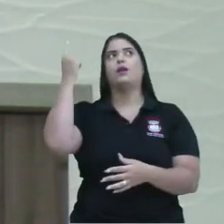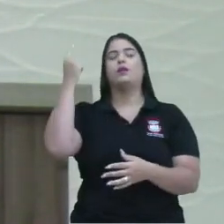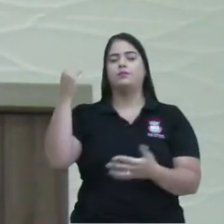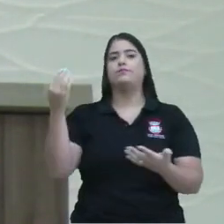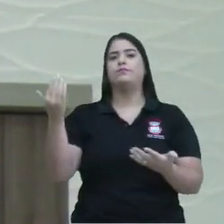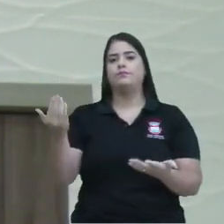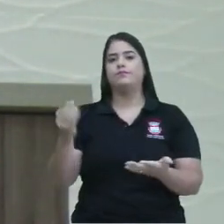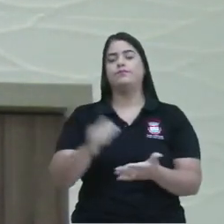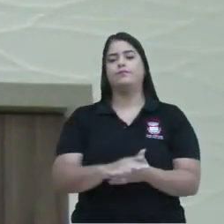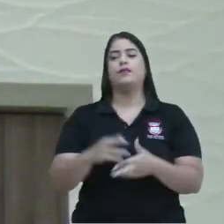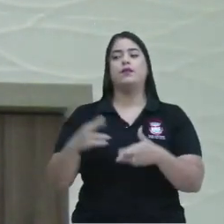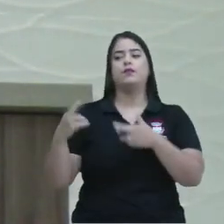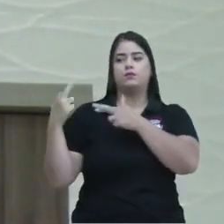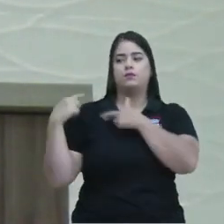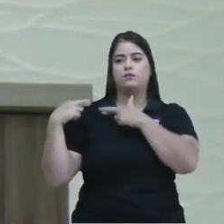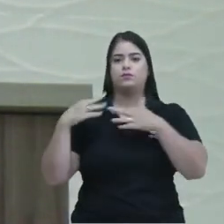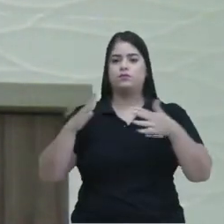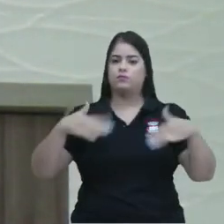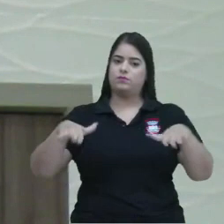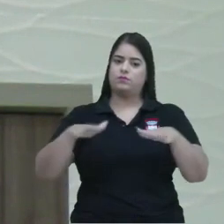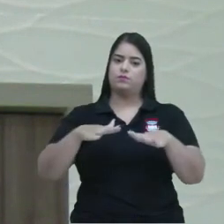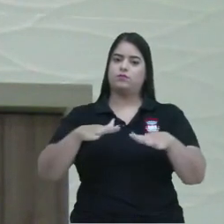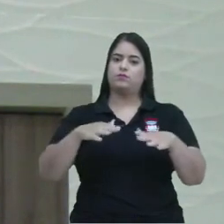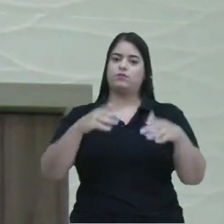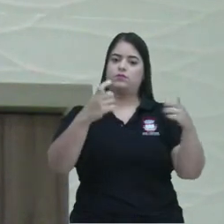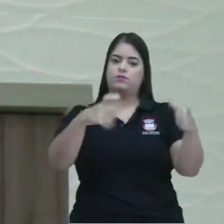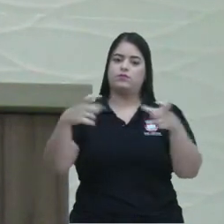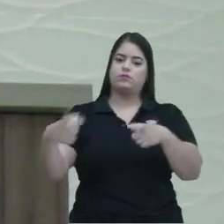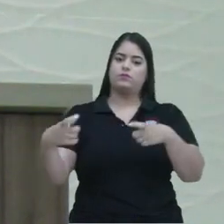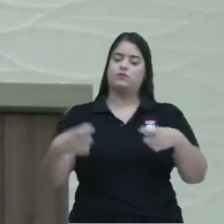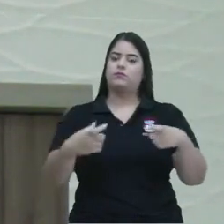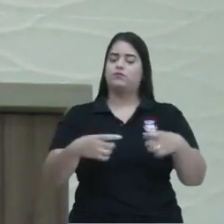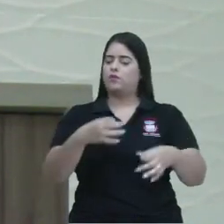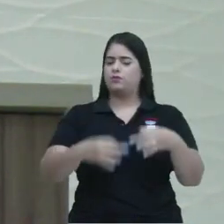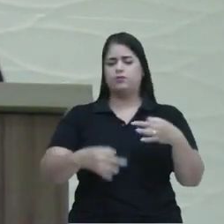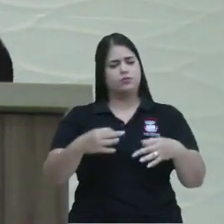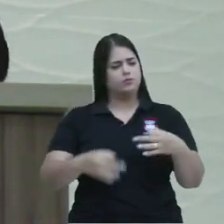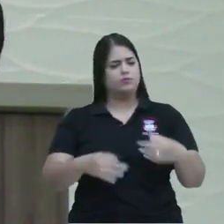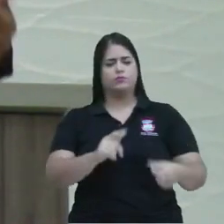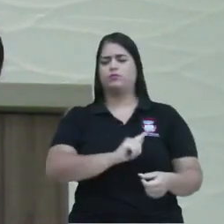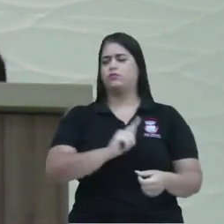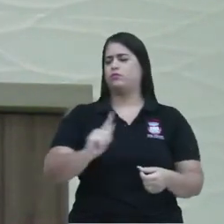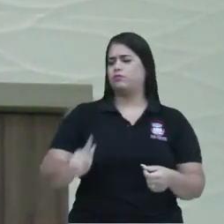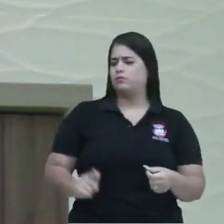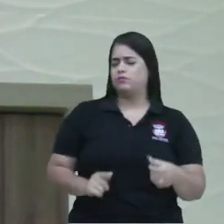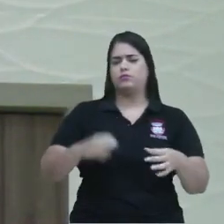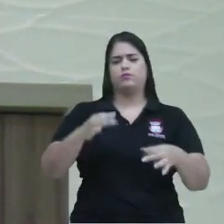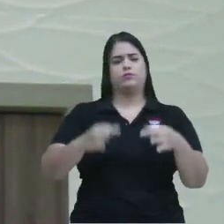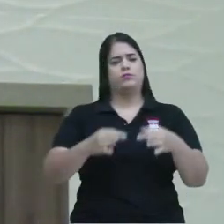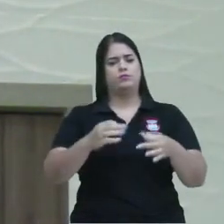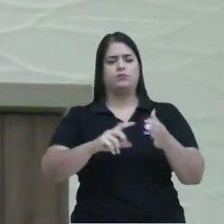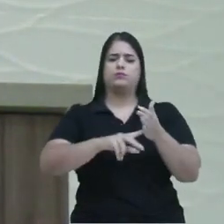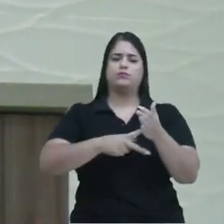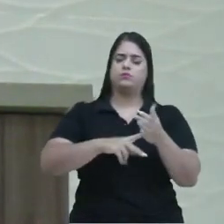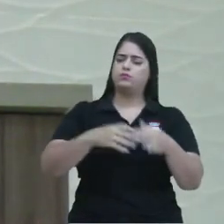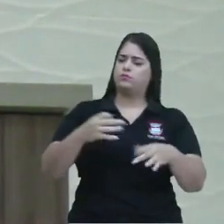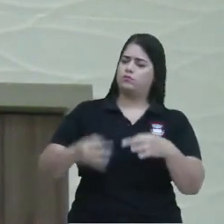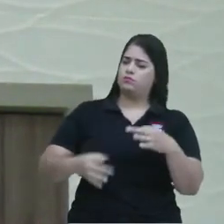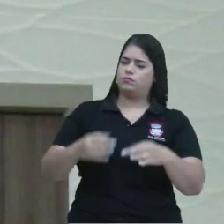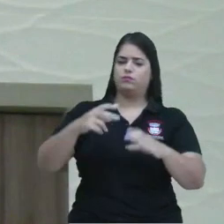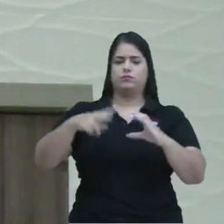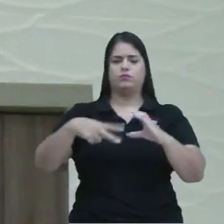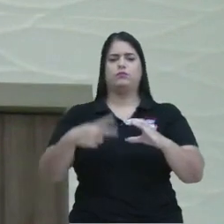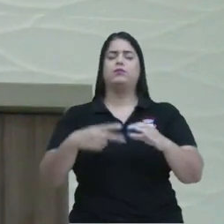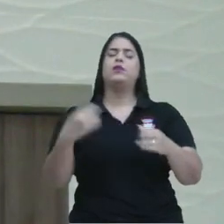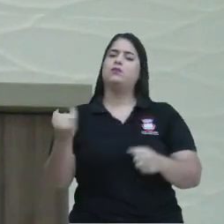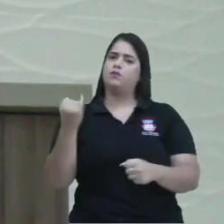o representante de todos quanto é órgão, representante do governo, jurídico do CISPUM, jurídico da Câmara.